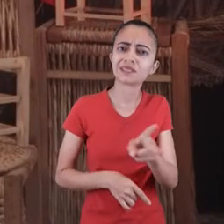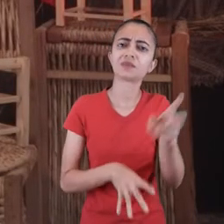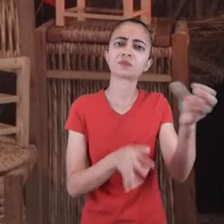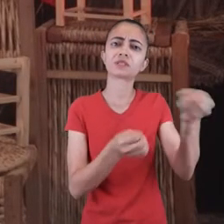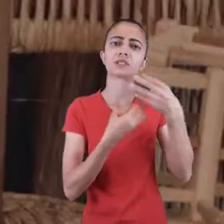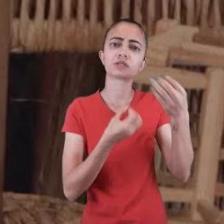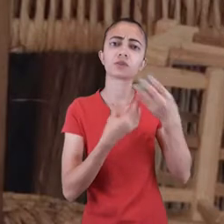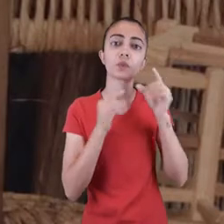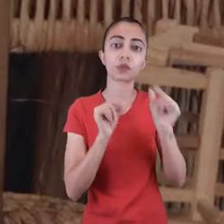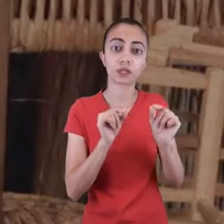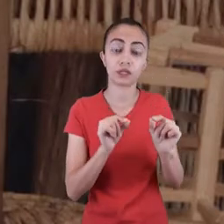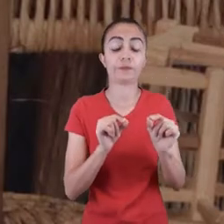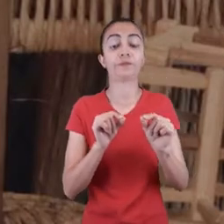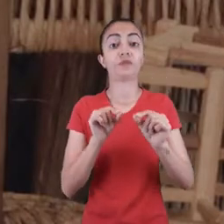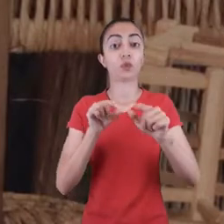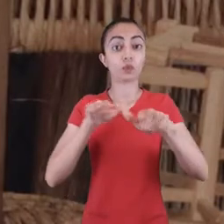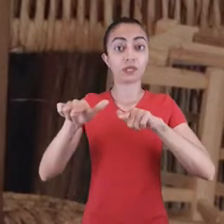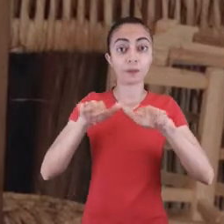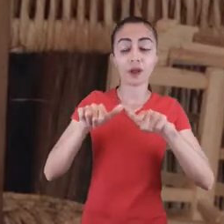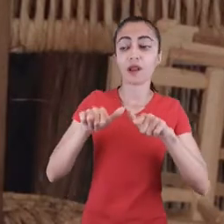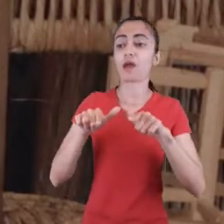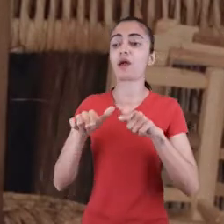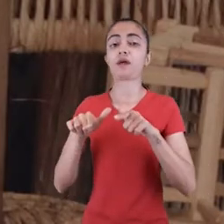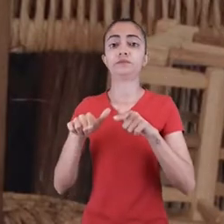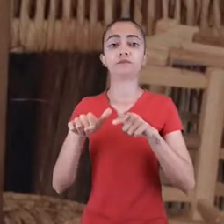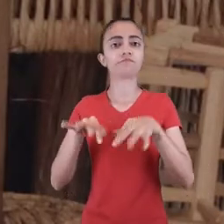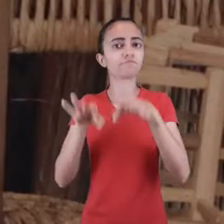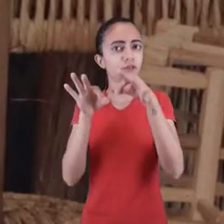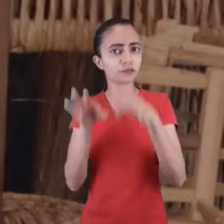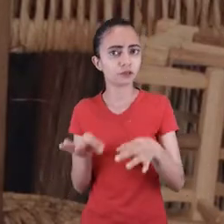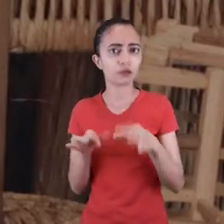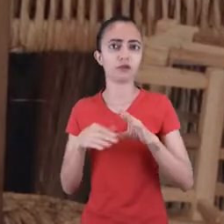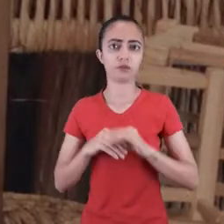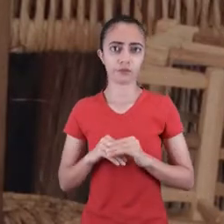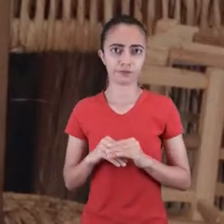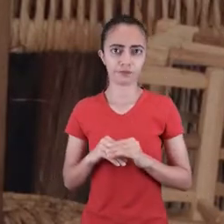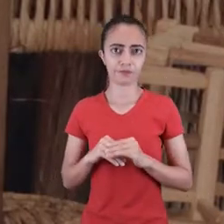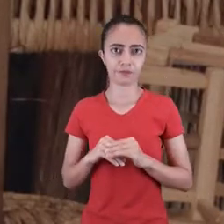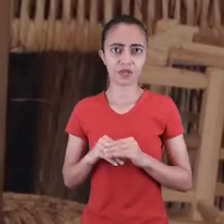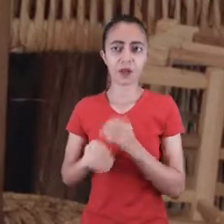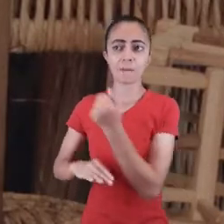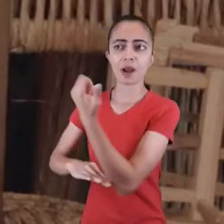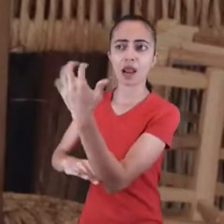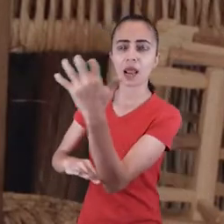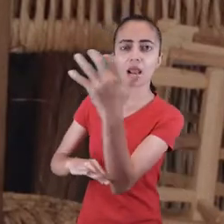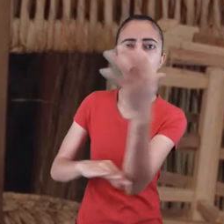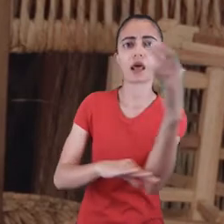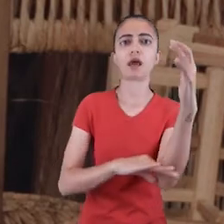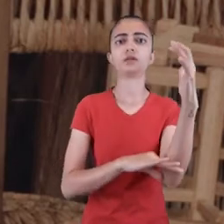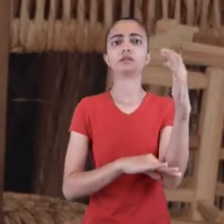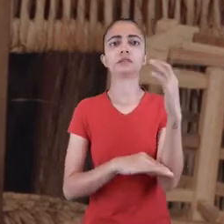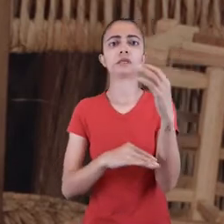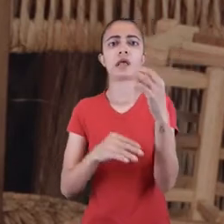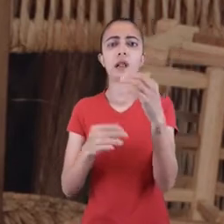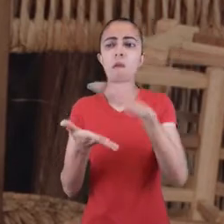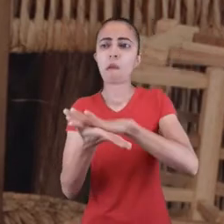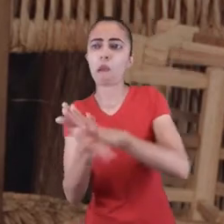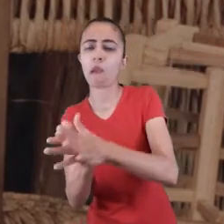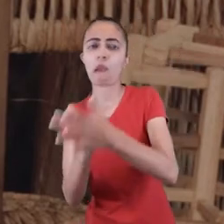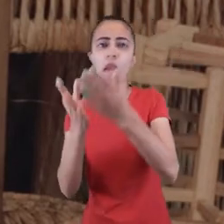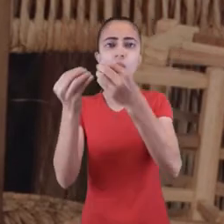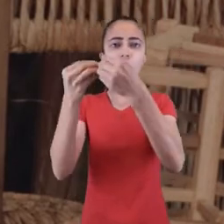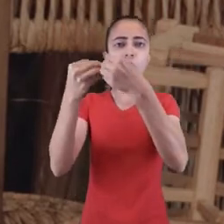ensinou a gente trabalhar com as coisas direita, para não maltratar e nem